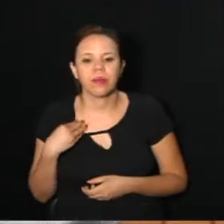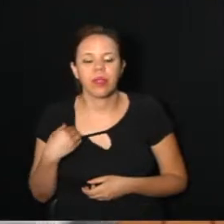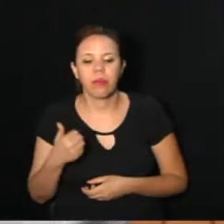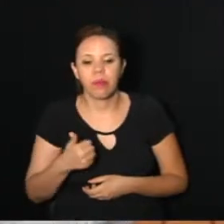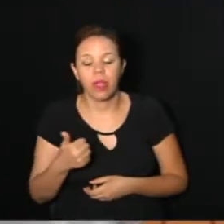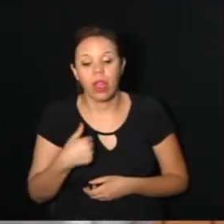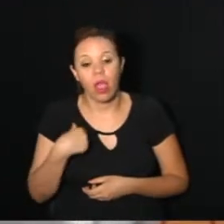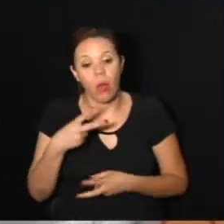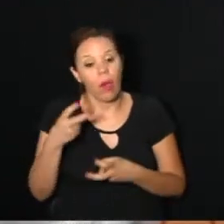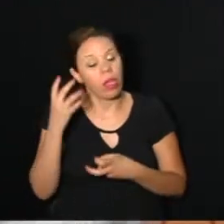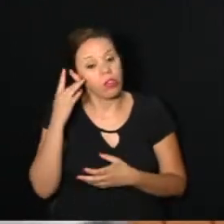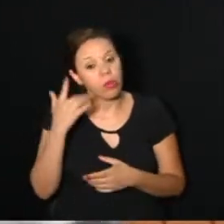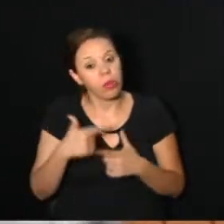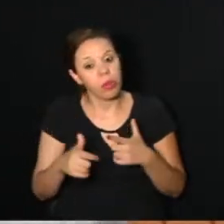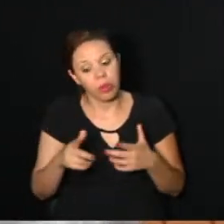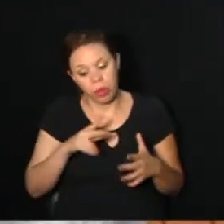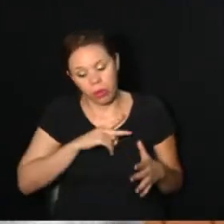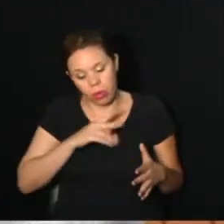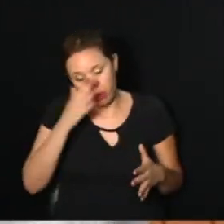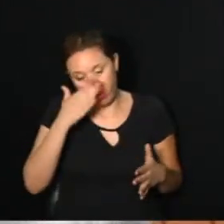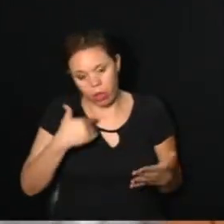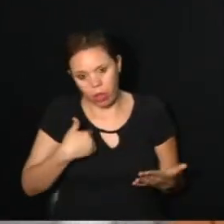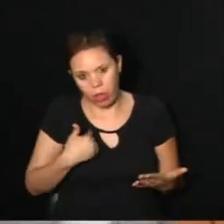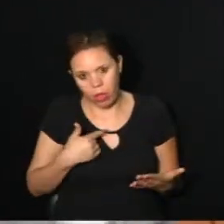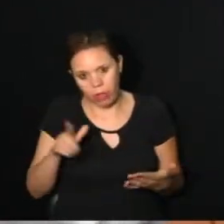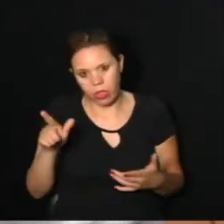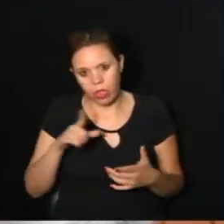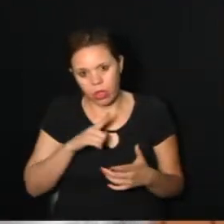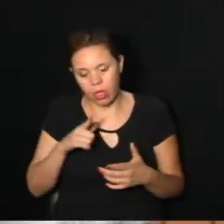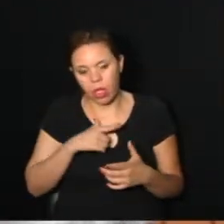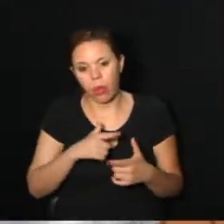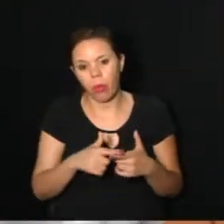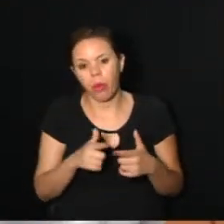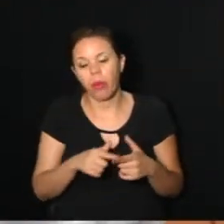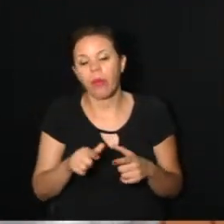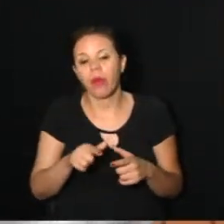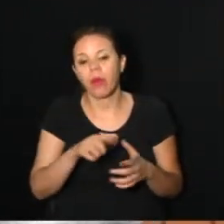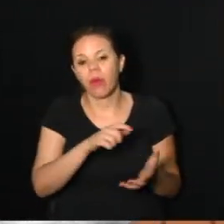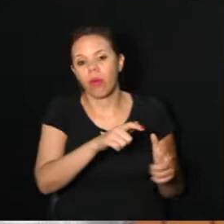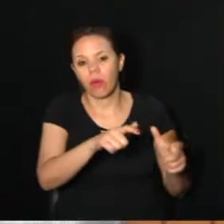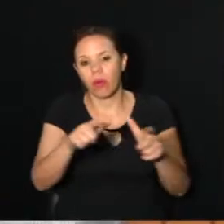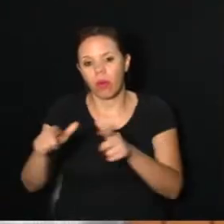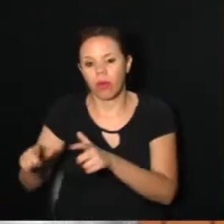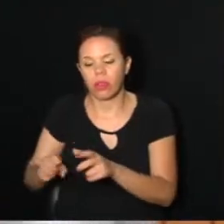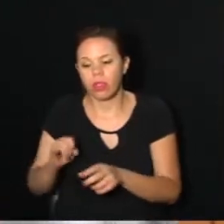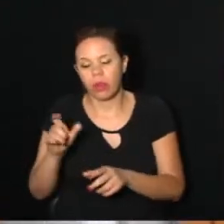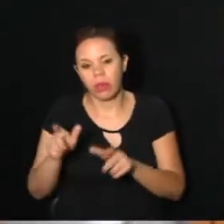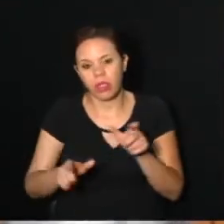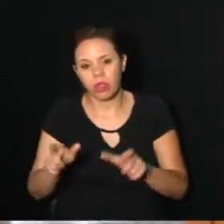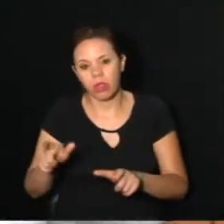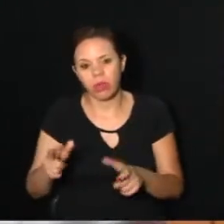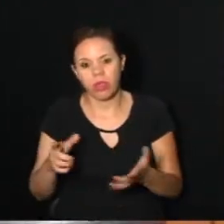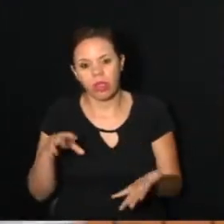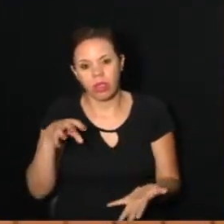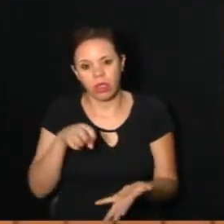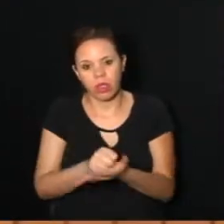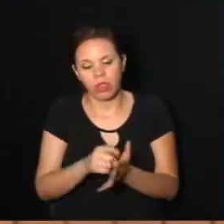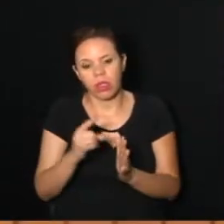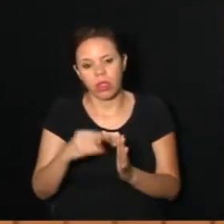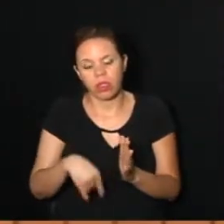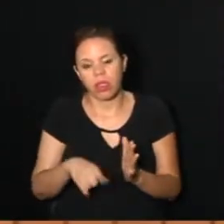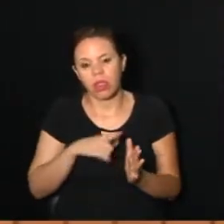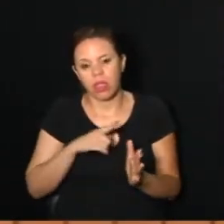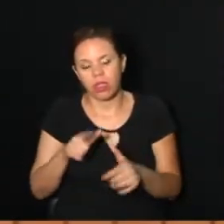vejo um problema que não é da minha alçada, mas eu acho que você teria um problema com o mapa, né? Não sei se a pessoa vai precisar se credenciar nessa